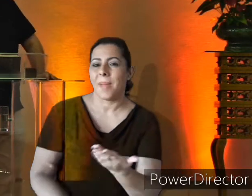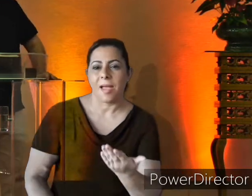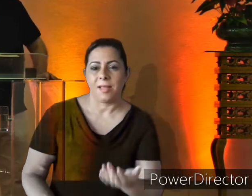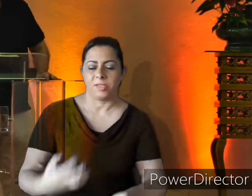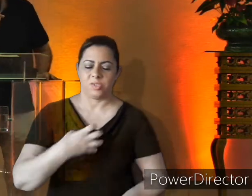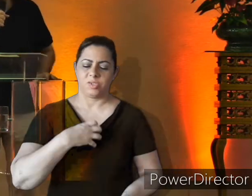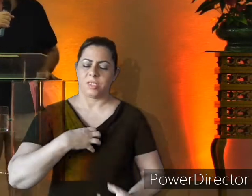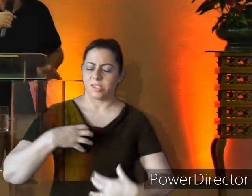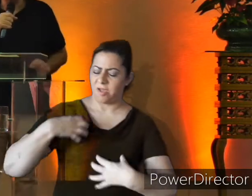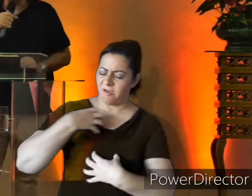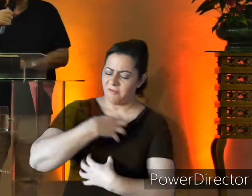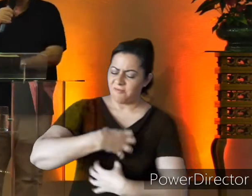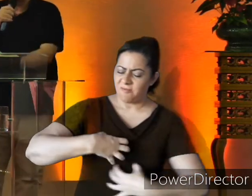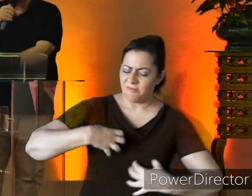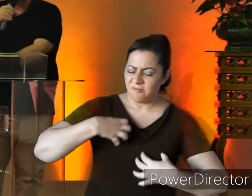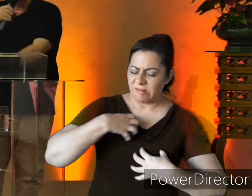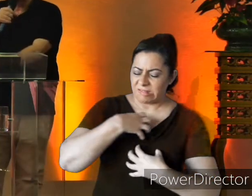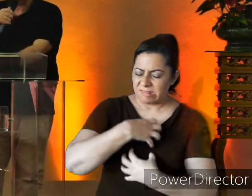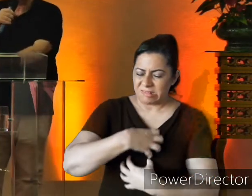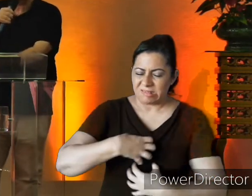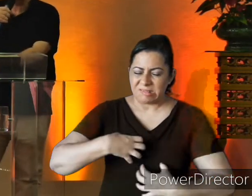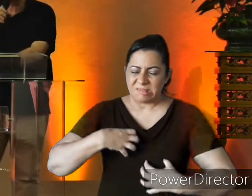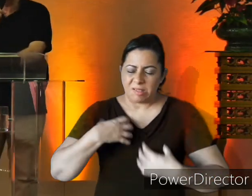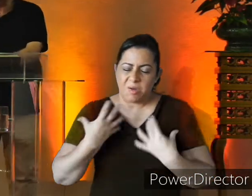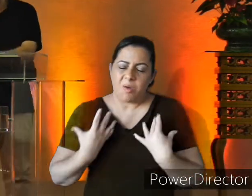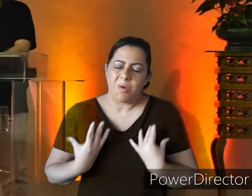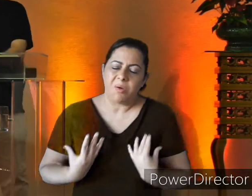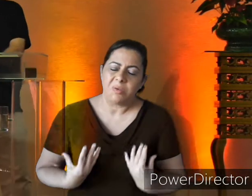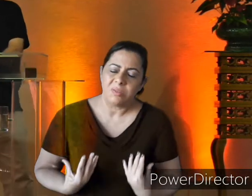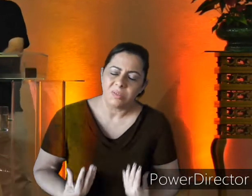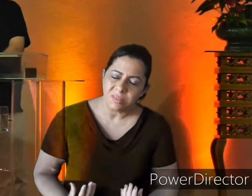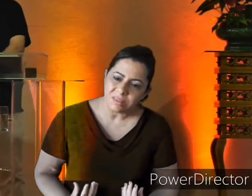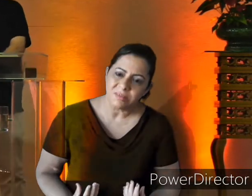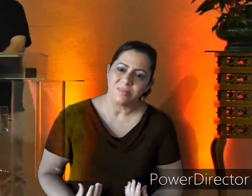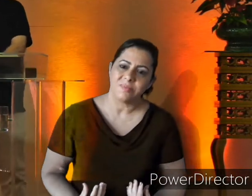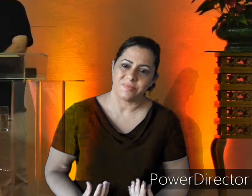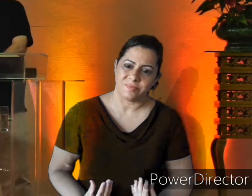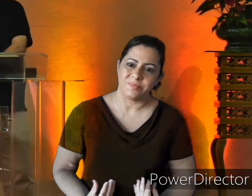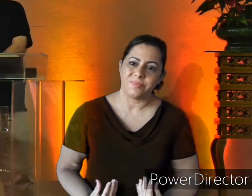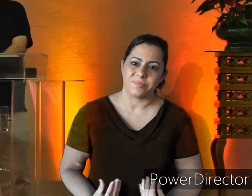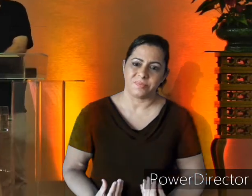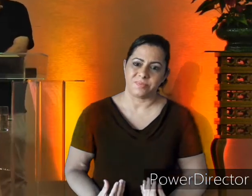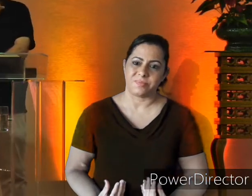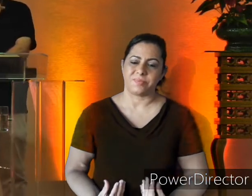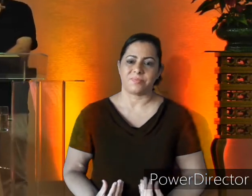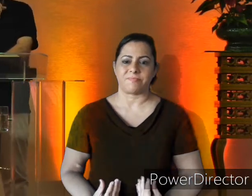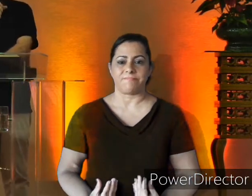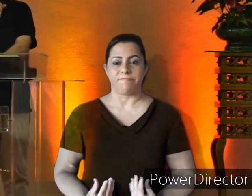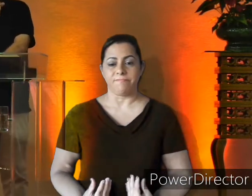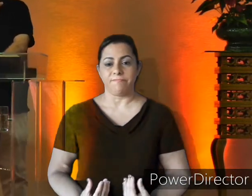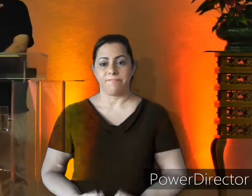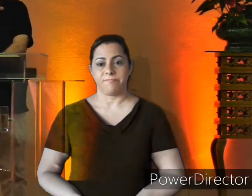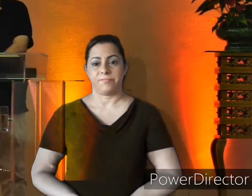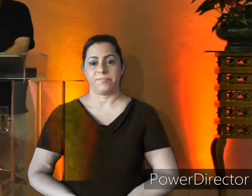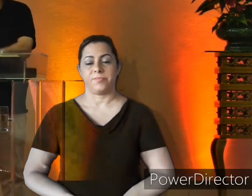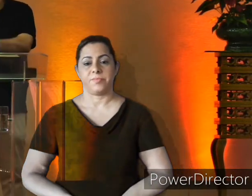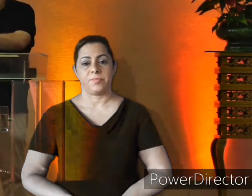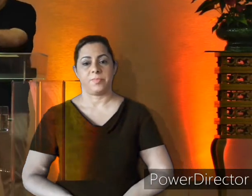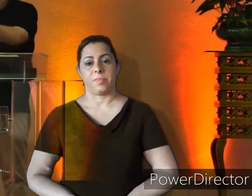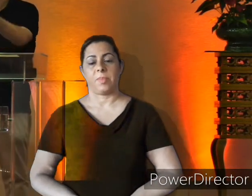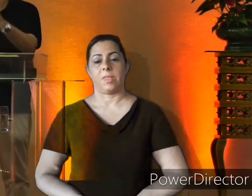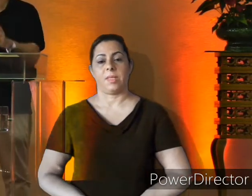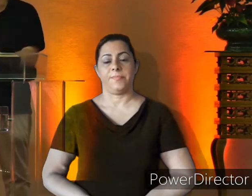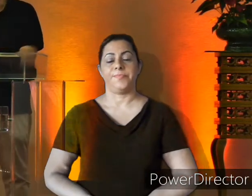A dimensão espiritual, na verdade, ela é muito mais real do que os nossos olhos